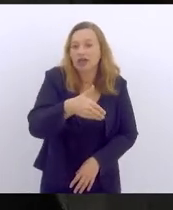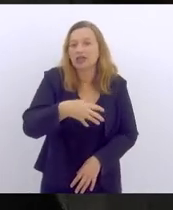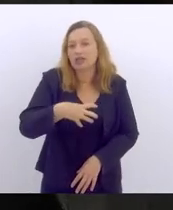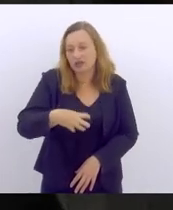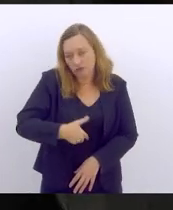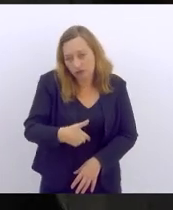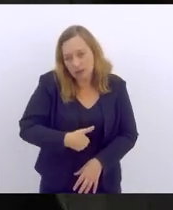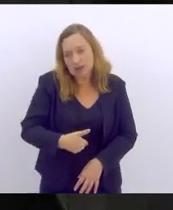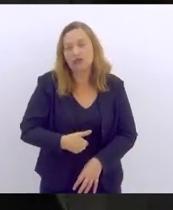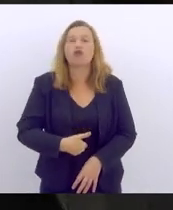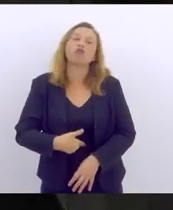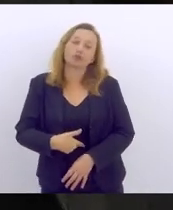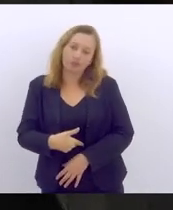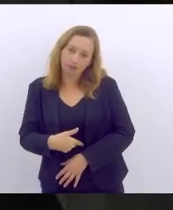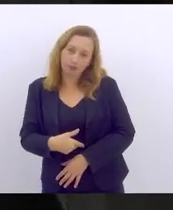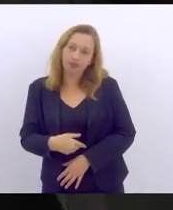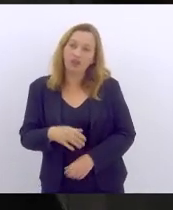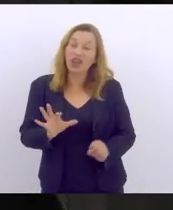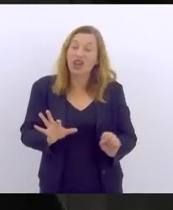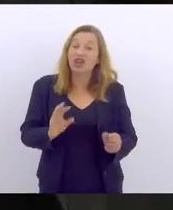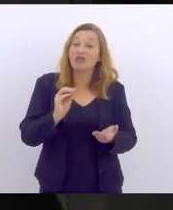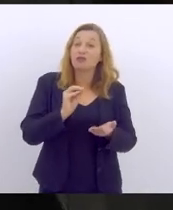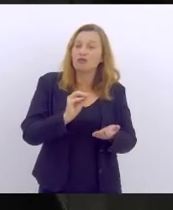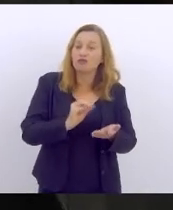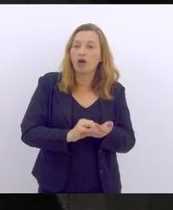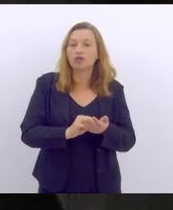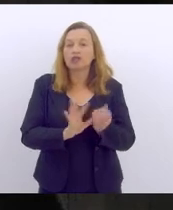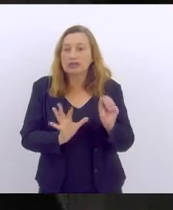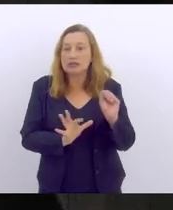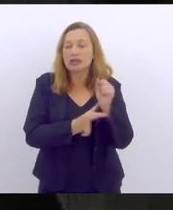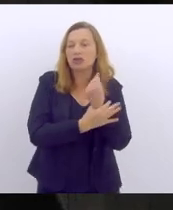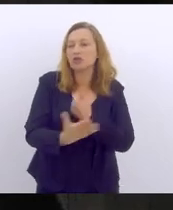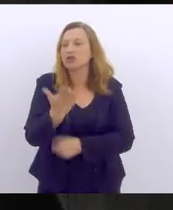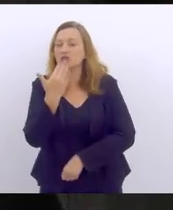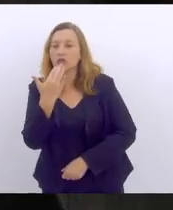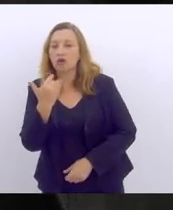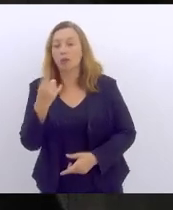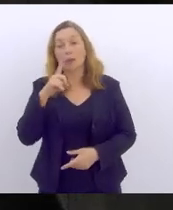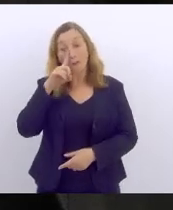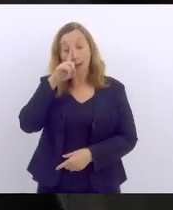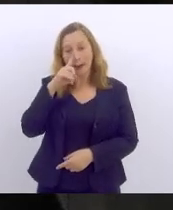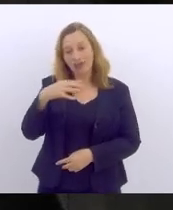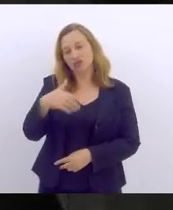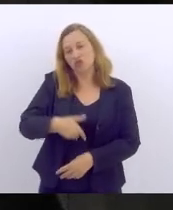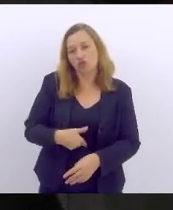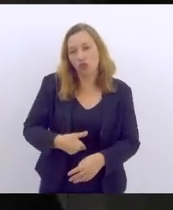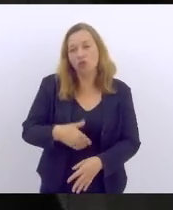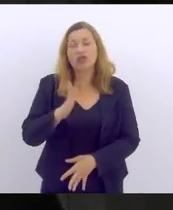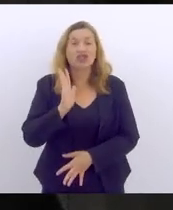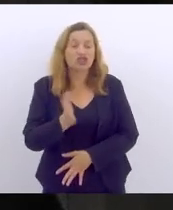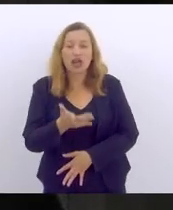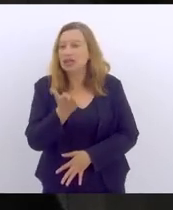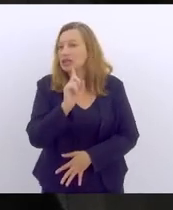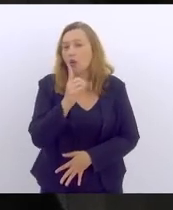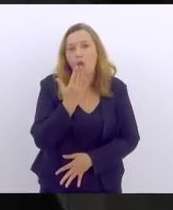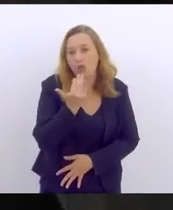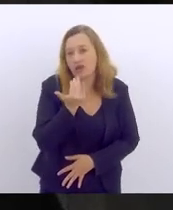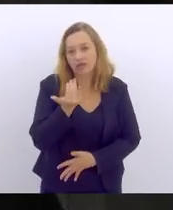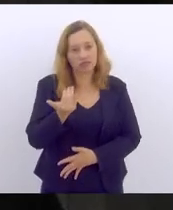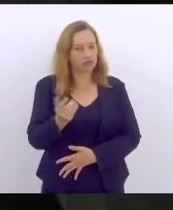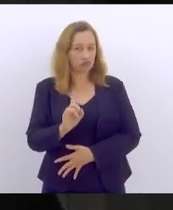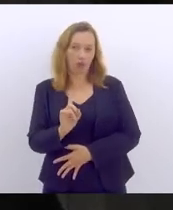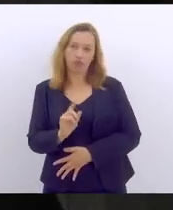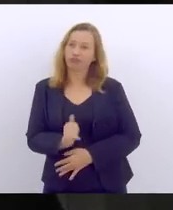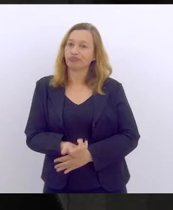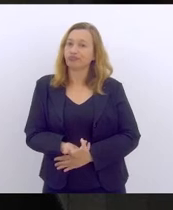né mais uma situação de insegurança alimentar ou de risco de fome efetivamente já não estão comendo já